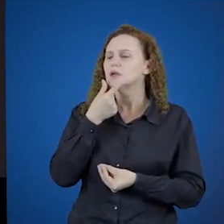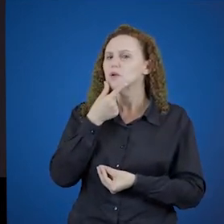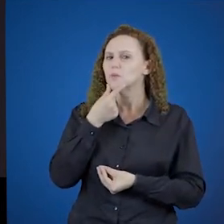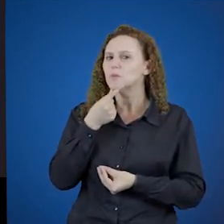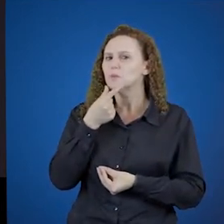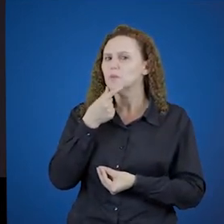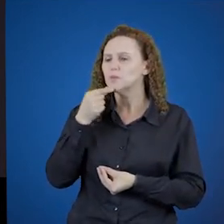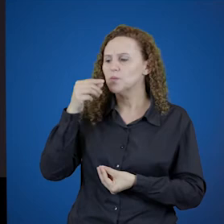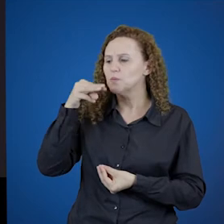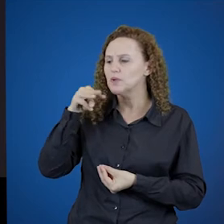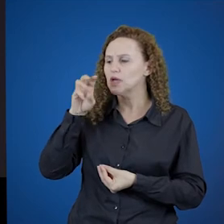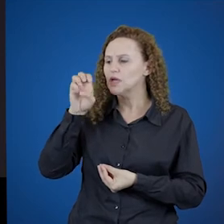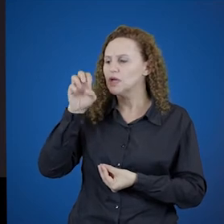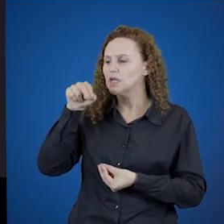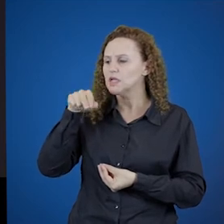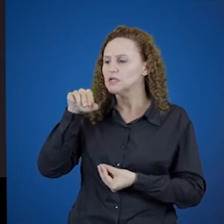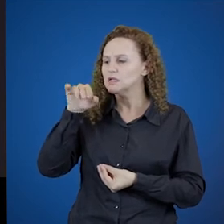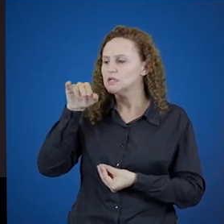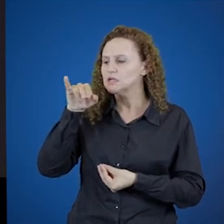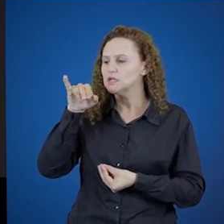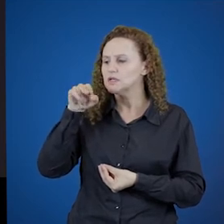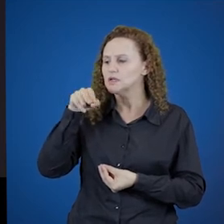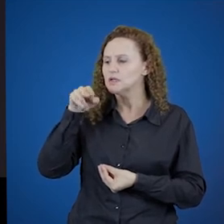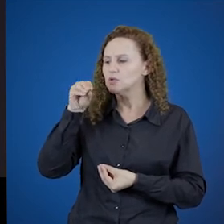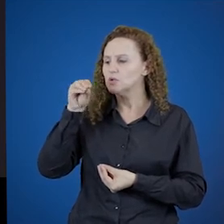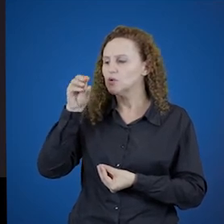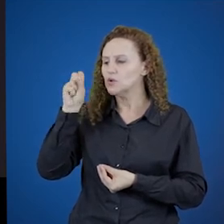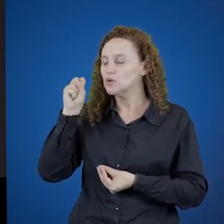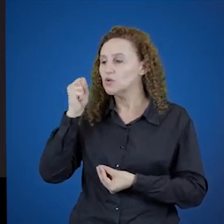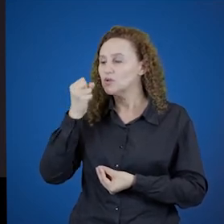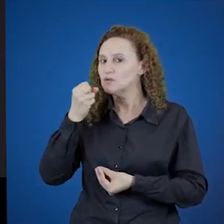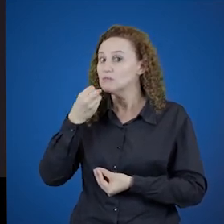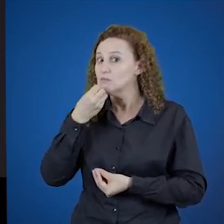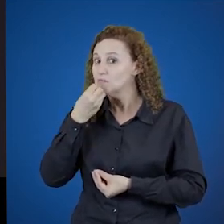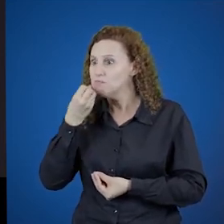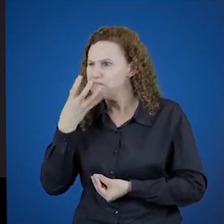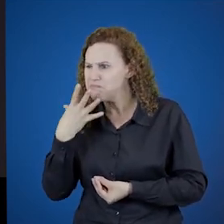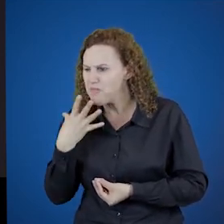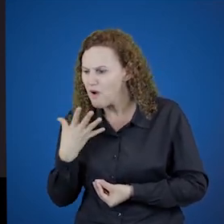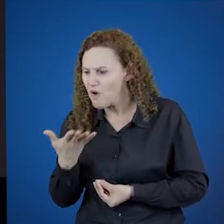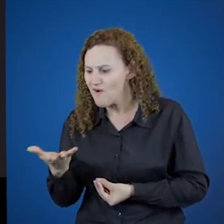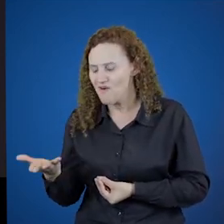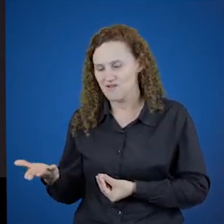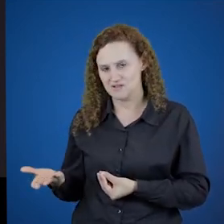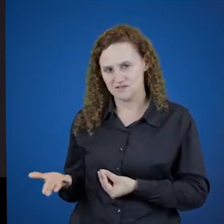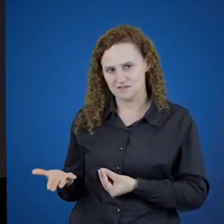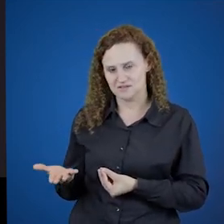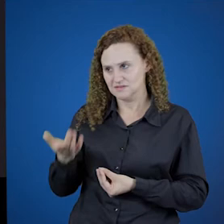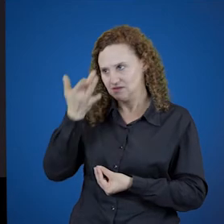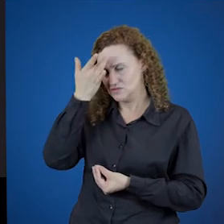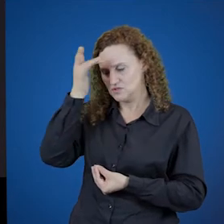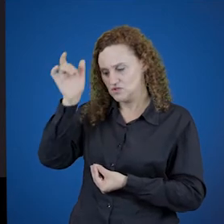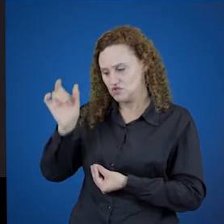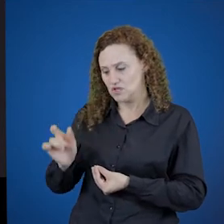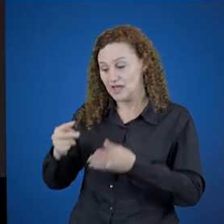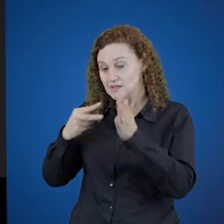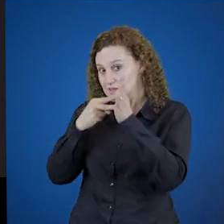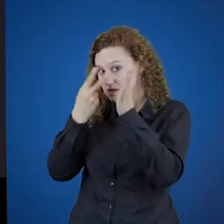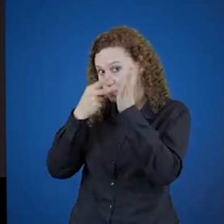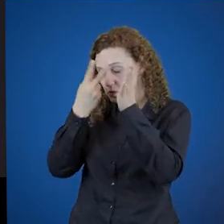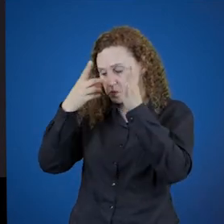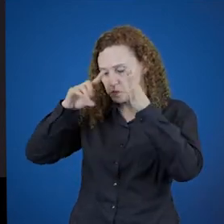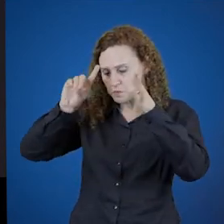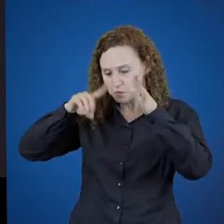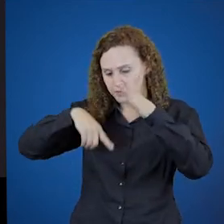meninos bons tá na promoção de sujeito vai seguir ali fielmente